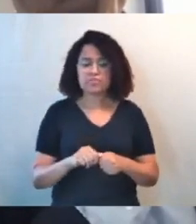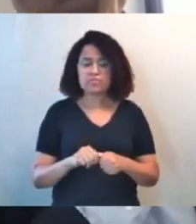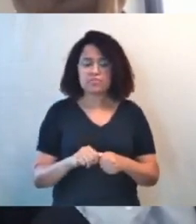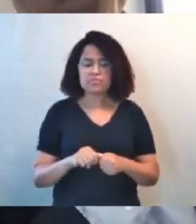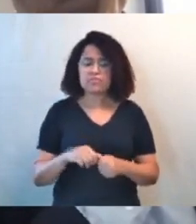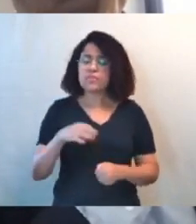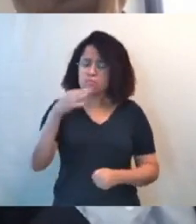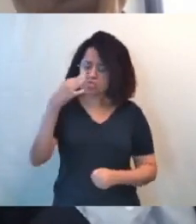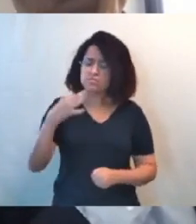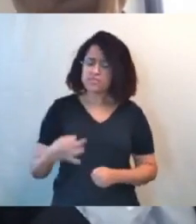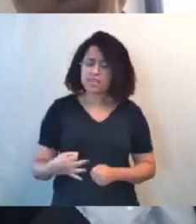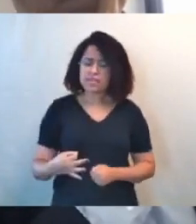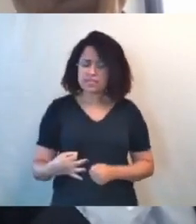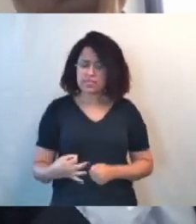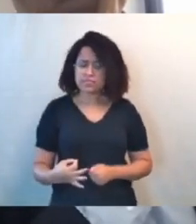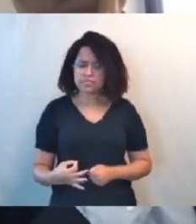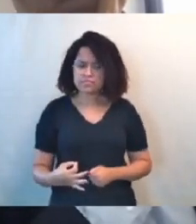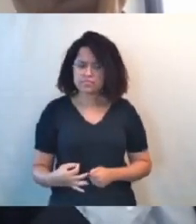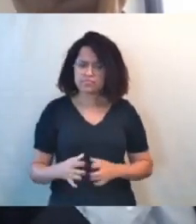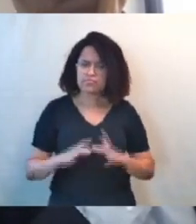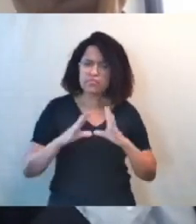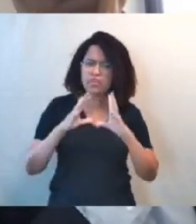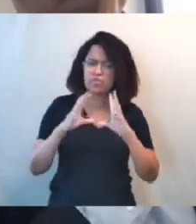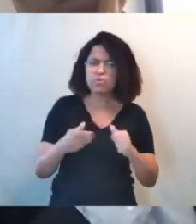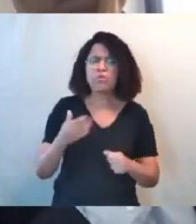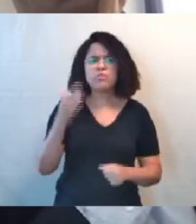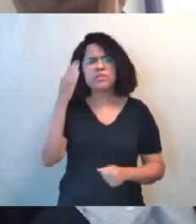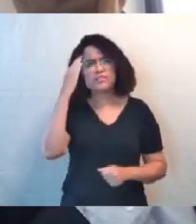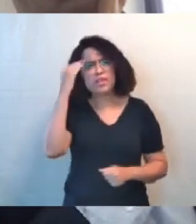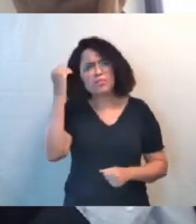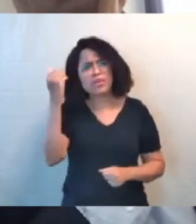muito pertinente, porque, como todos